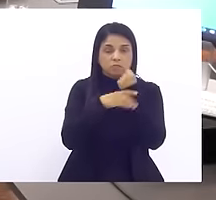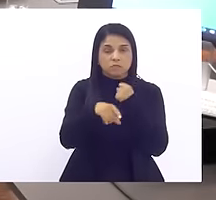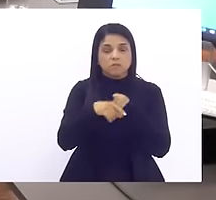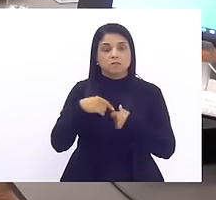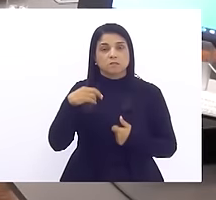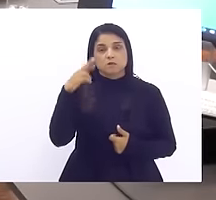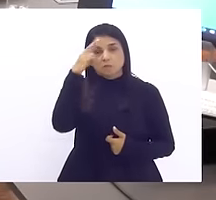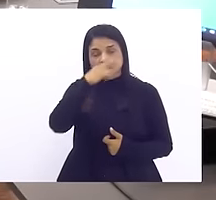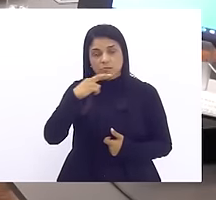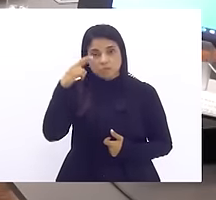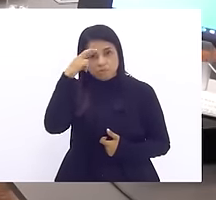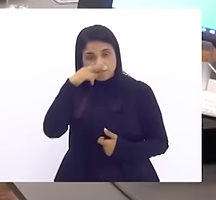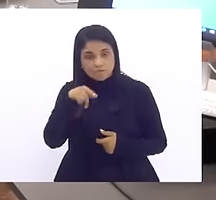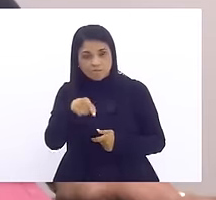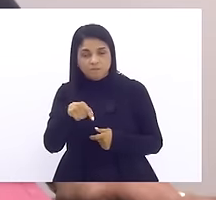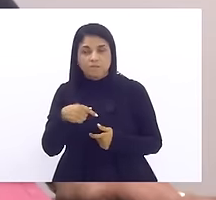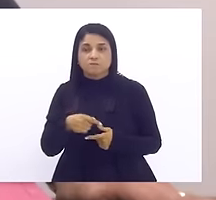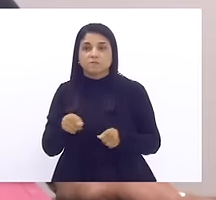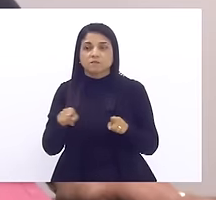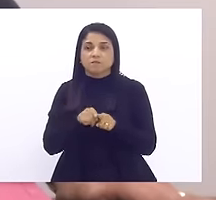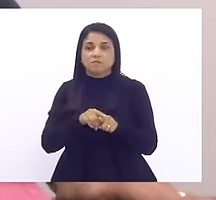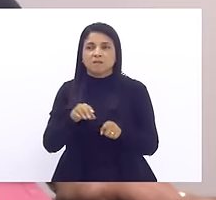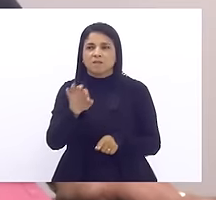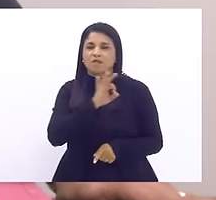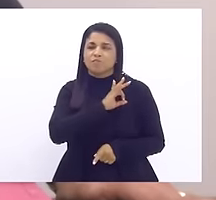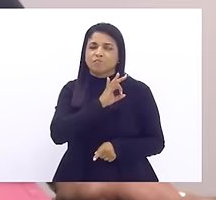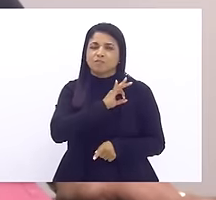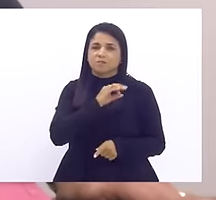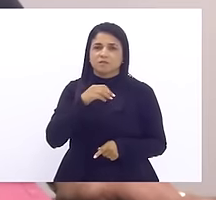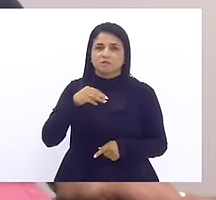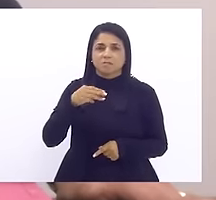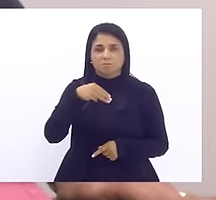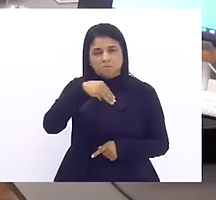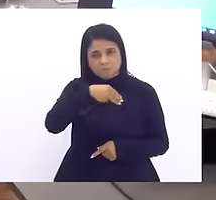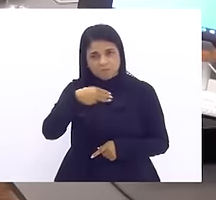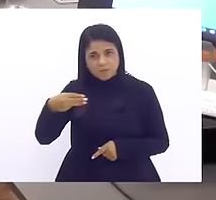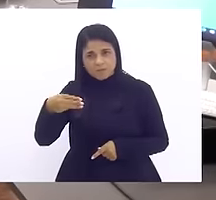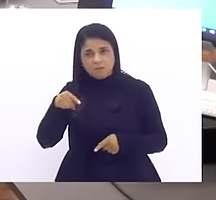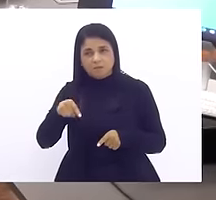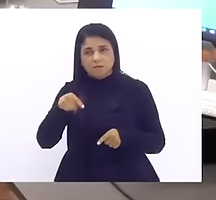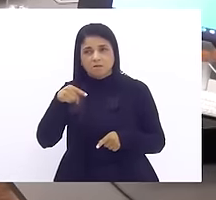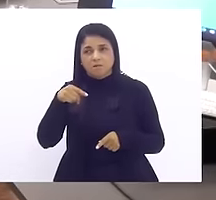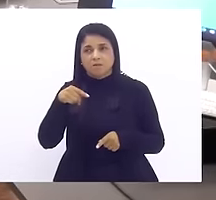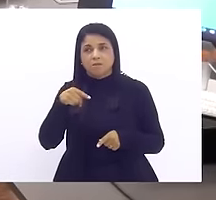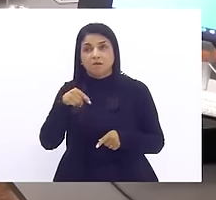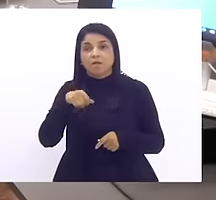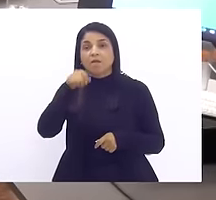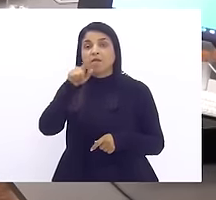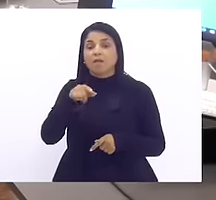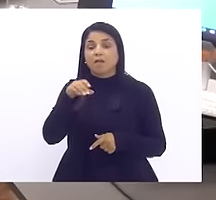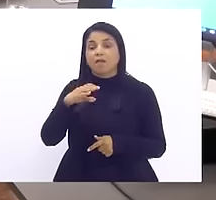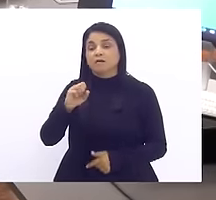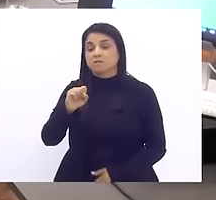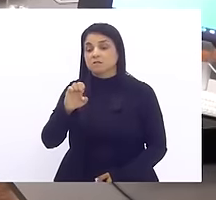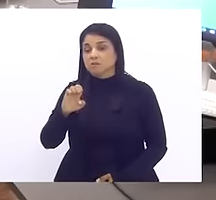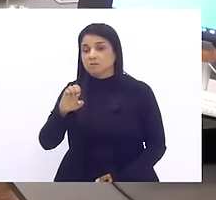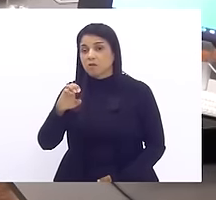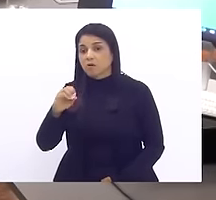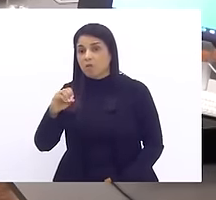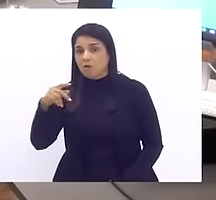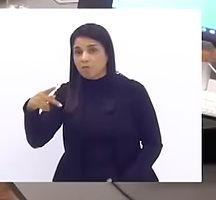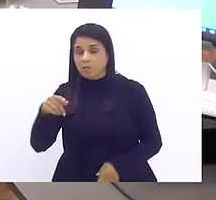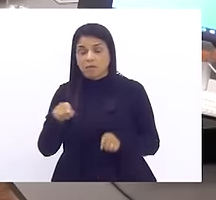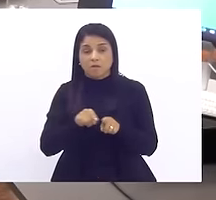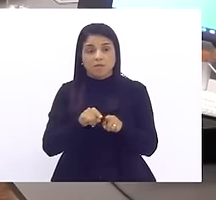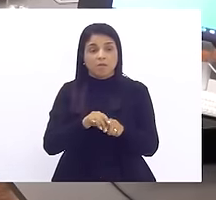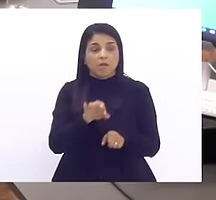fiscalização e a polícia militar saudação na verdade quem pega carona Aí é a seó pela PM era Polícia Civil